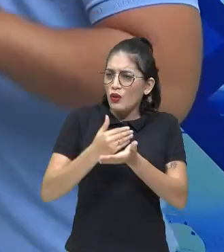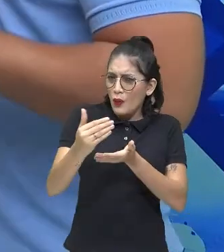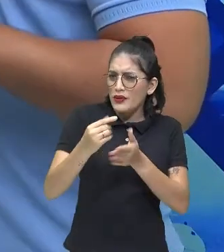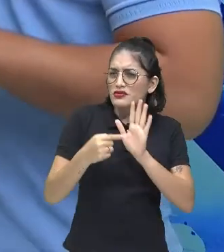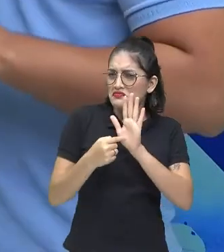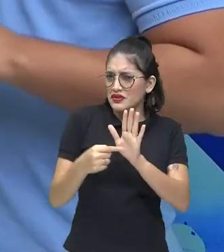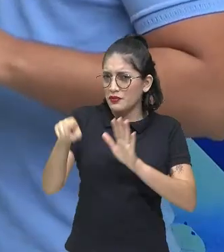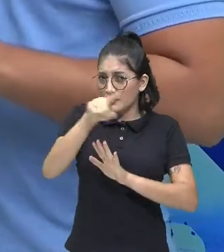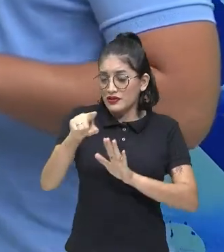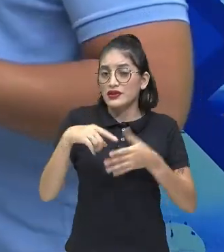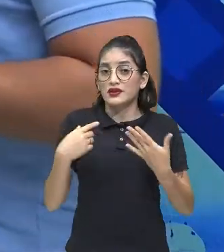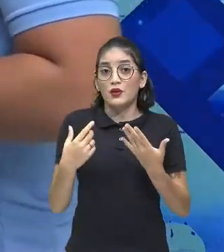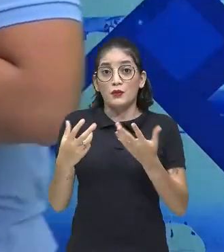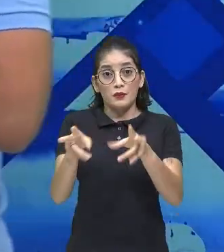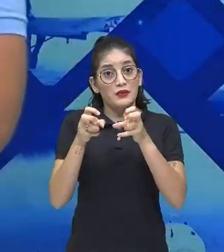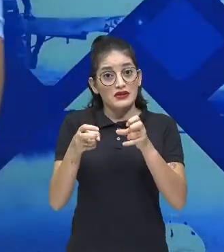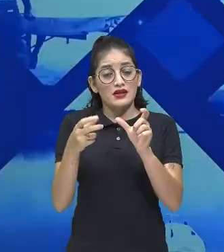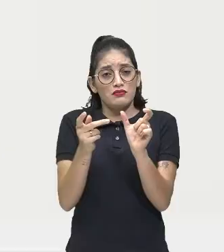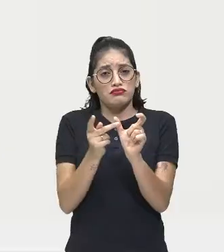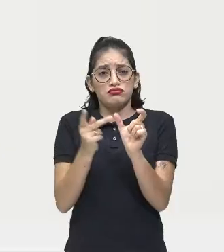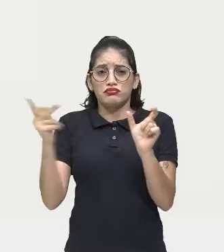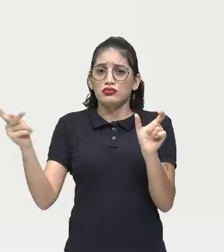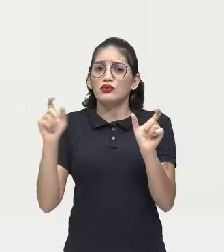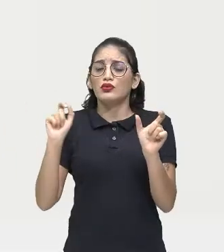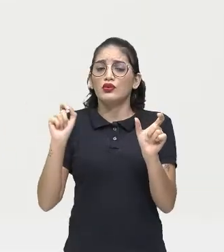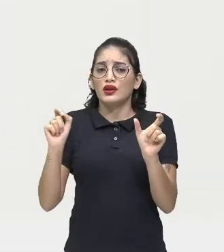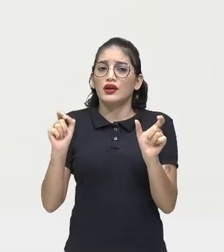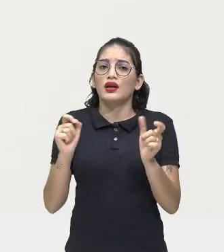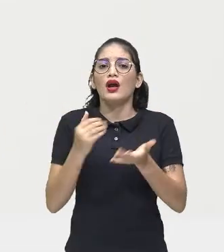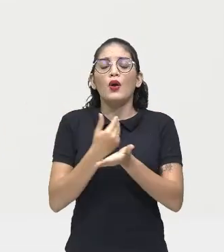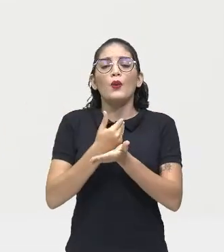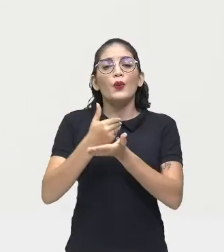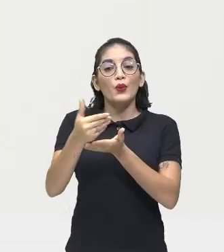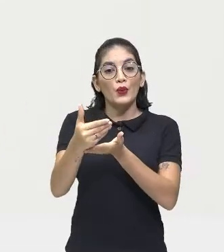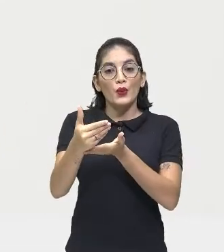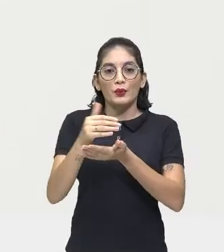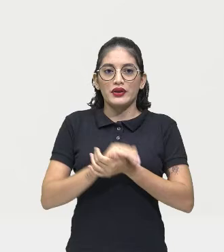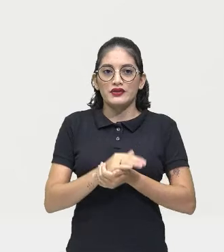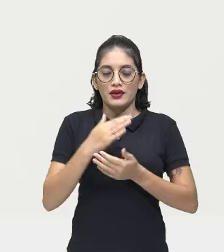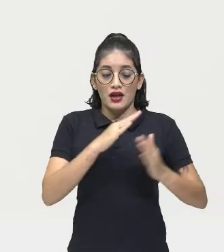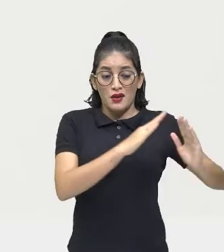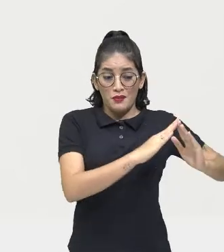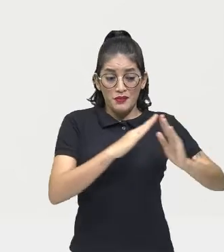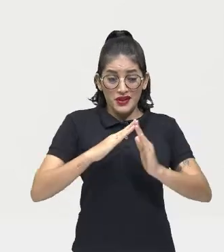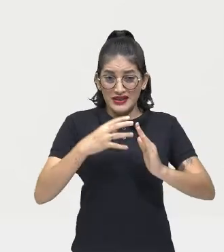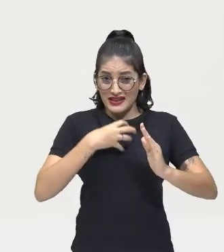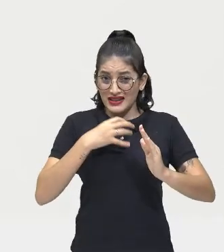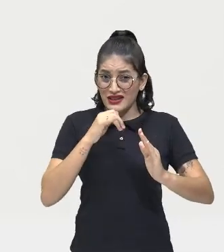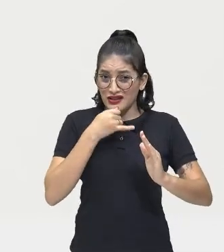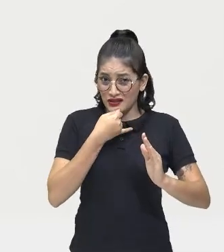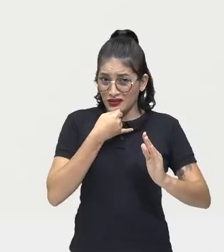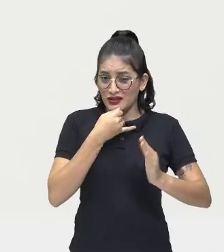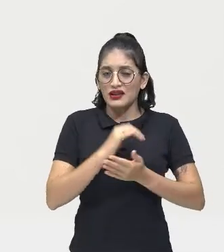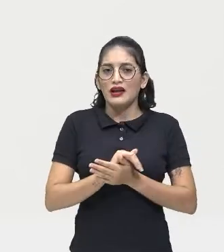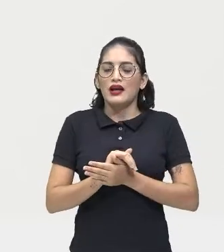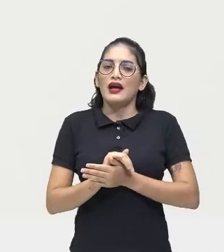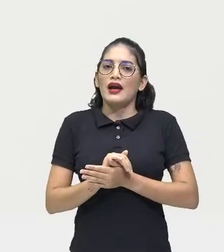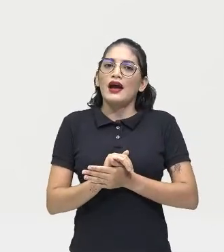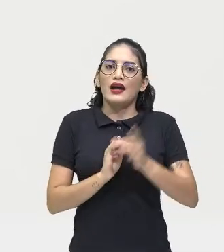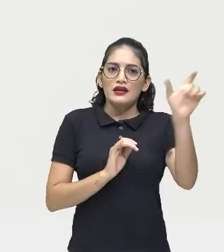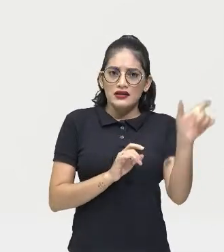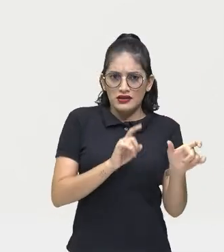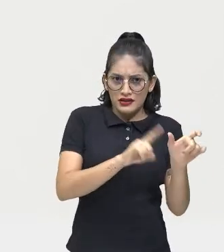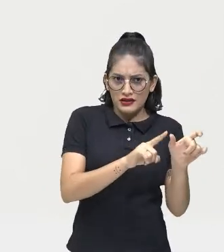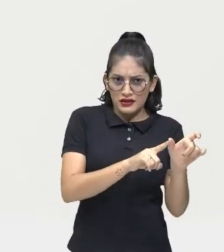estudo. Perceba que o predicado nominal é exatamente esse enunciado aqui. Minha vizinha ficou triste, tirou o sujeito. Minha